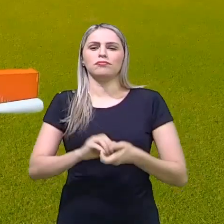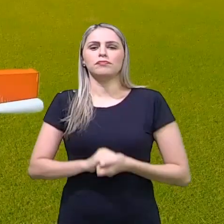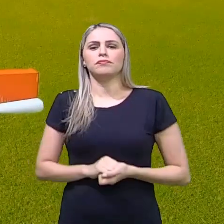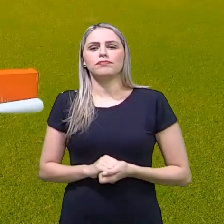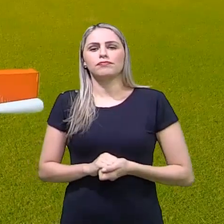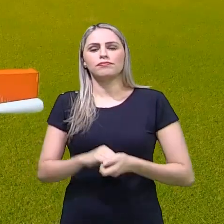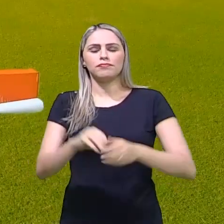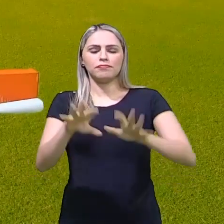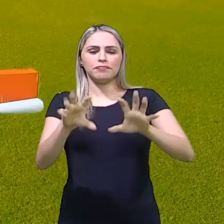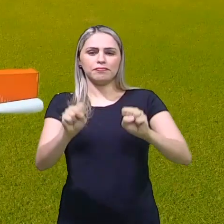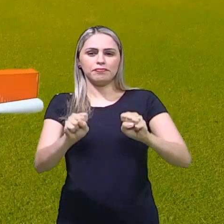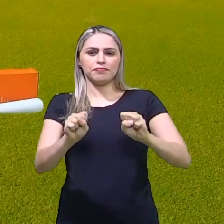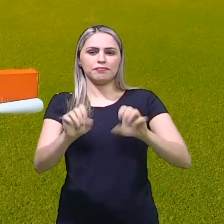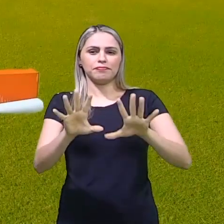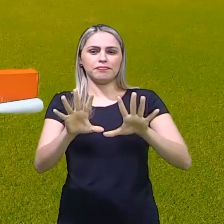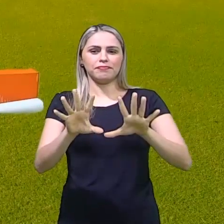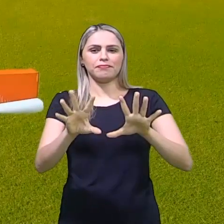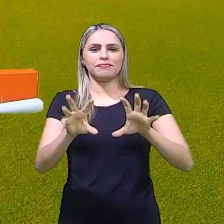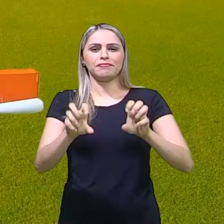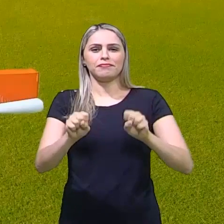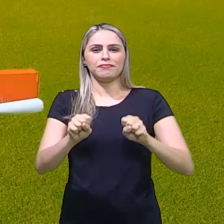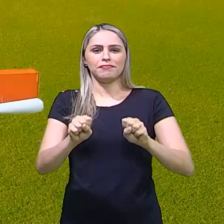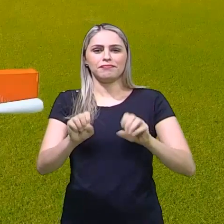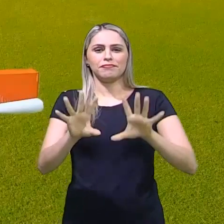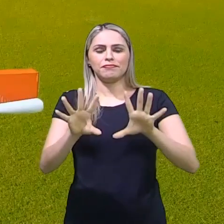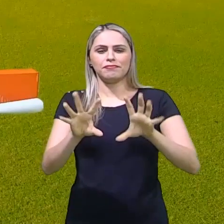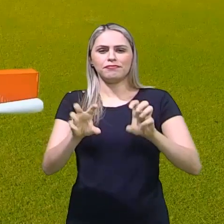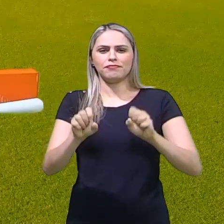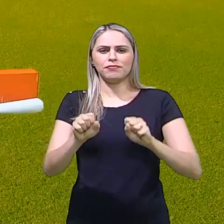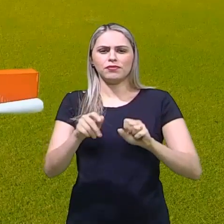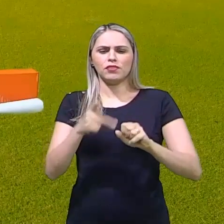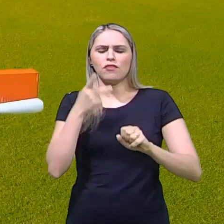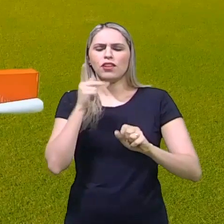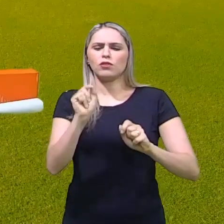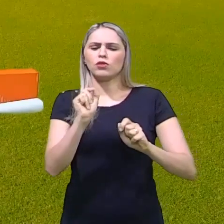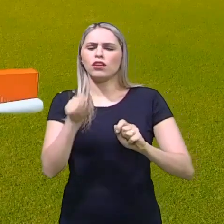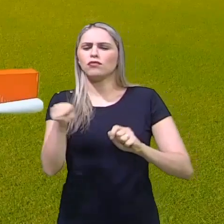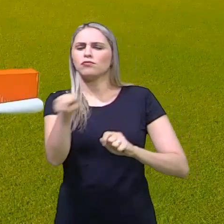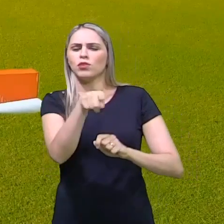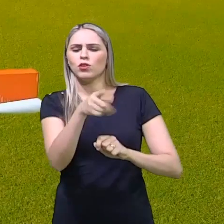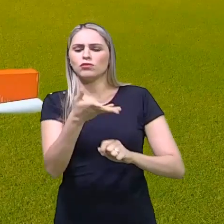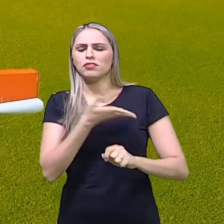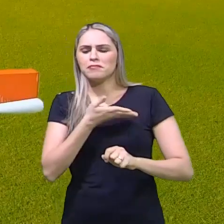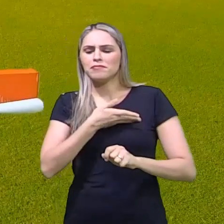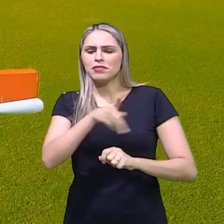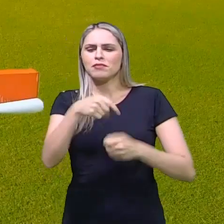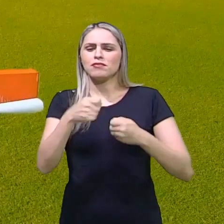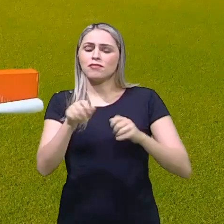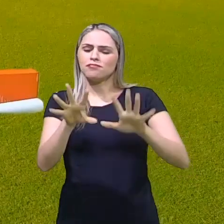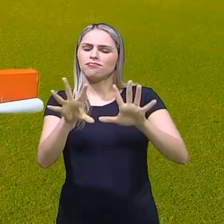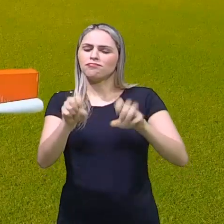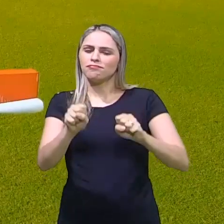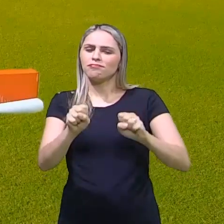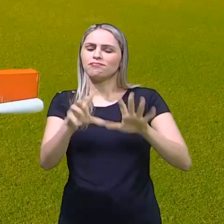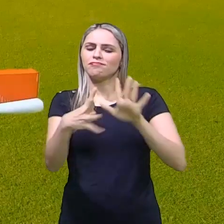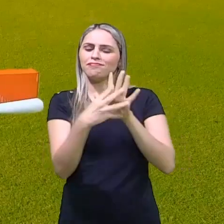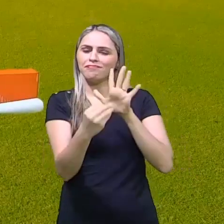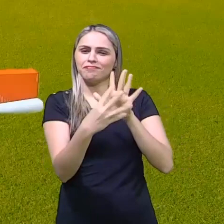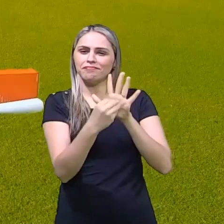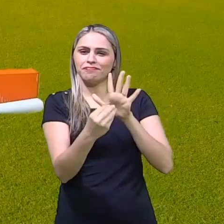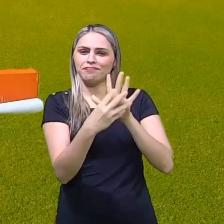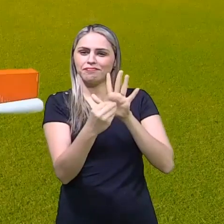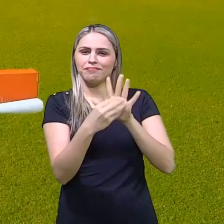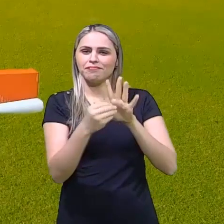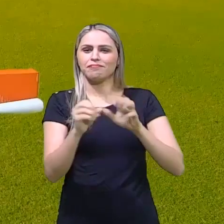Abre, fecha. Vamos lá, abre, eu vou até saber que eu vou falar. Eu vou falar pro Luan. Luan, abre e fecha as mãos aí. Abre e fecha as mãos